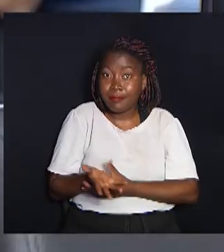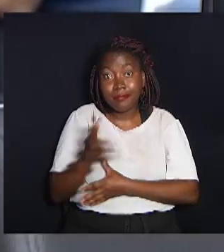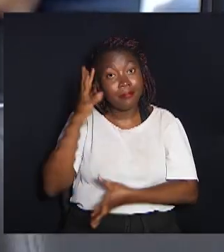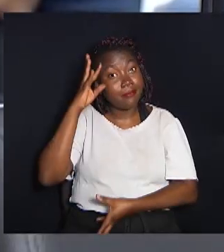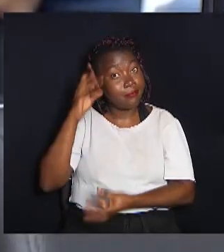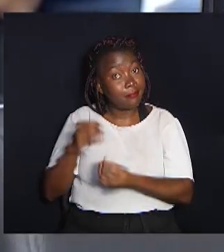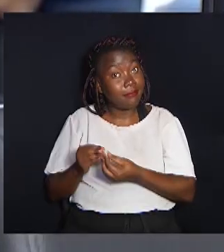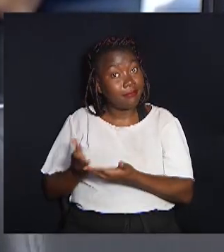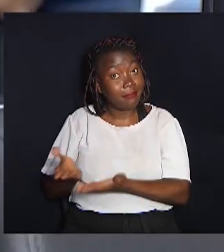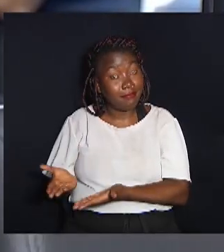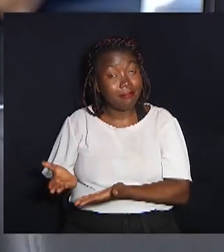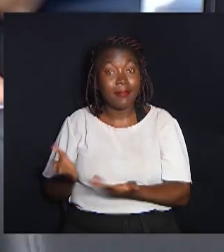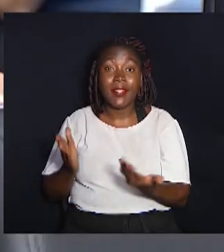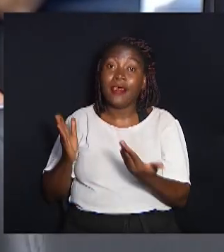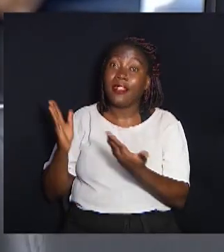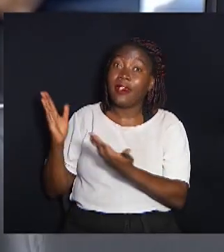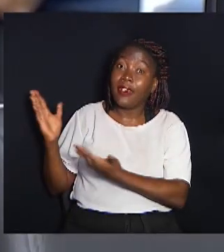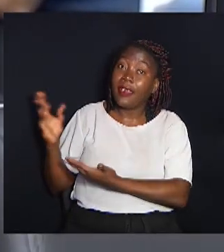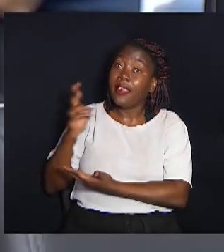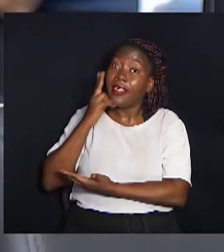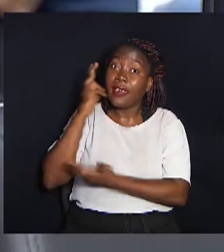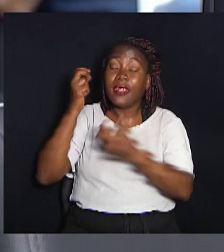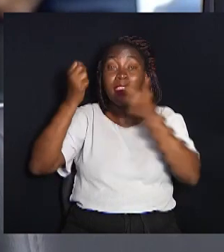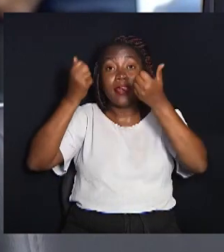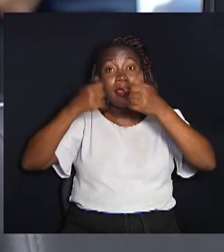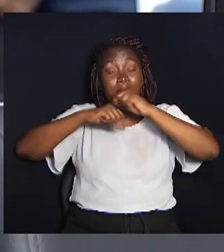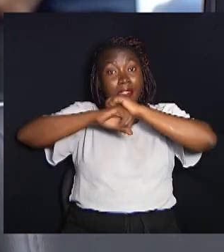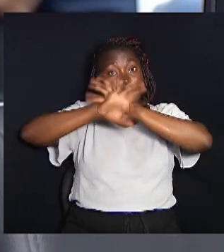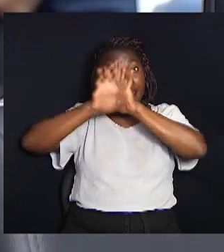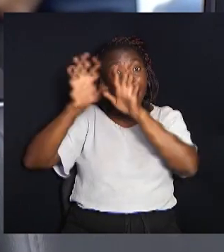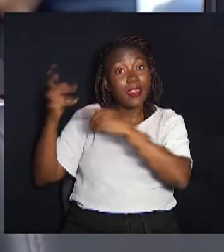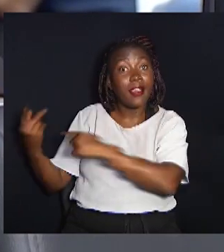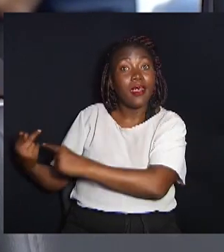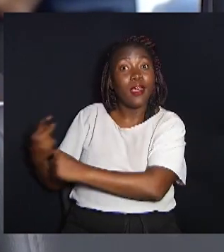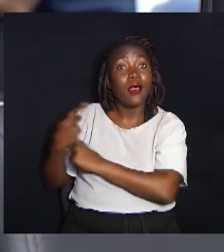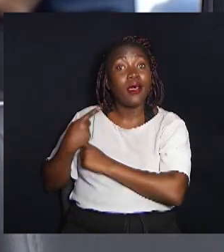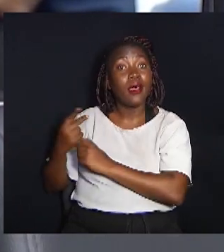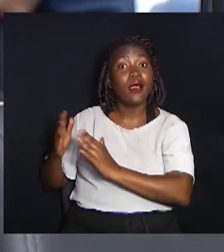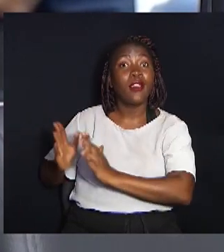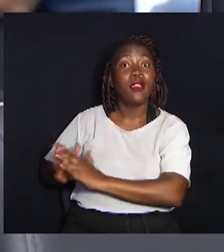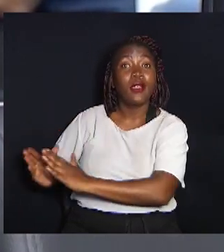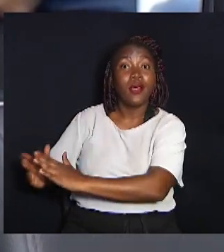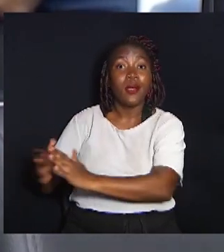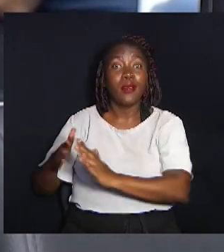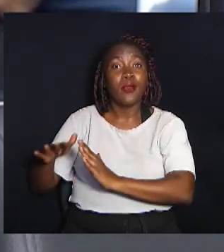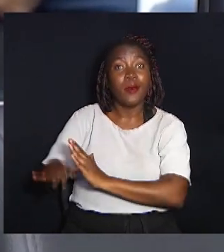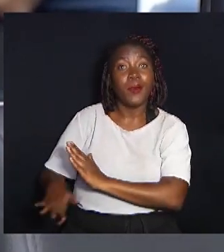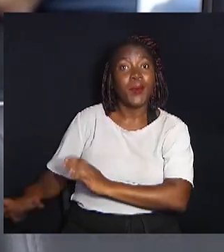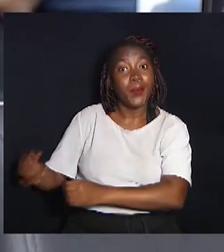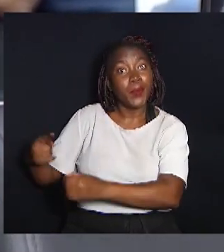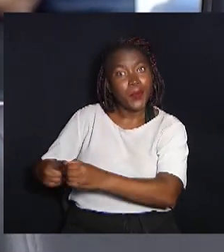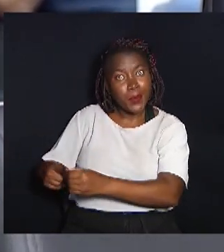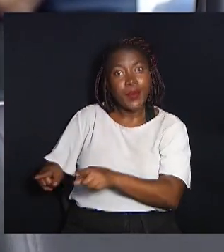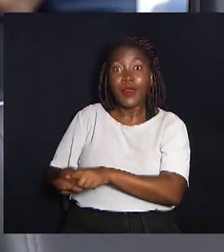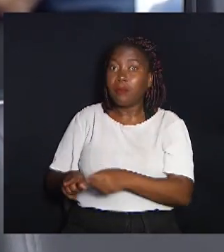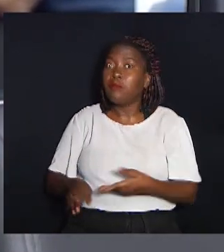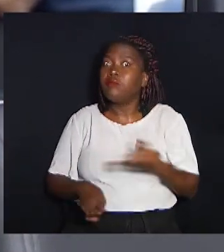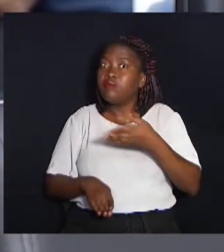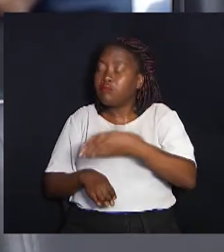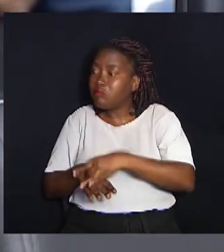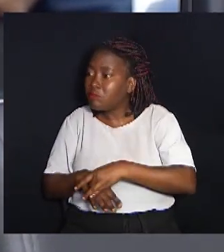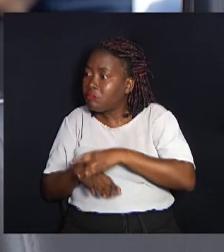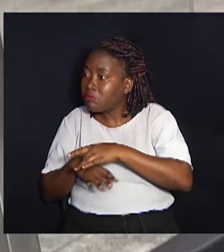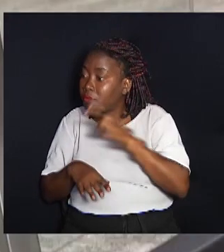consideração. Cecílio esclarece que foi procurado por moradores do bairro e esteve no local para conferir de